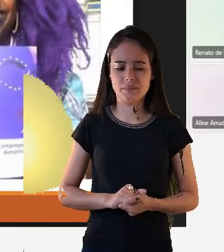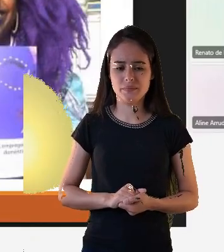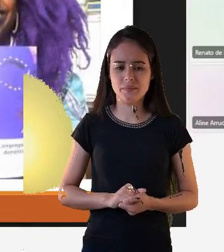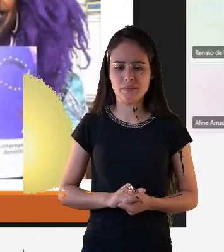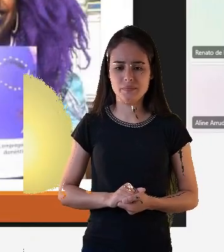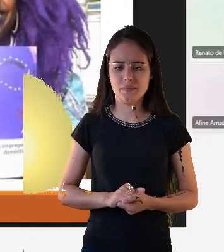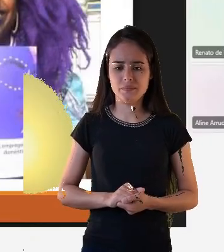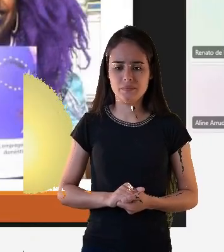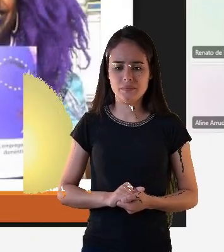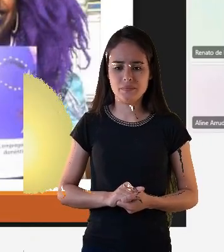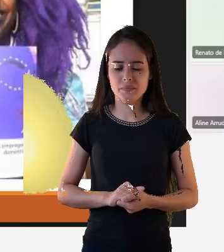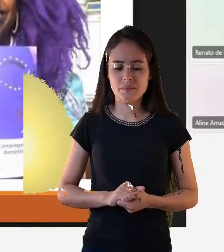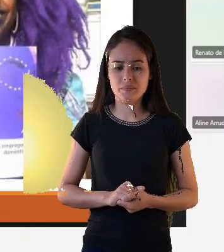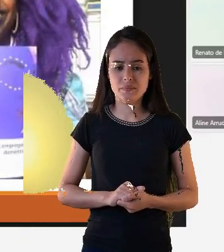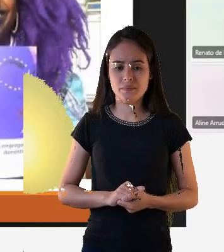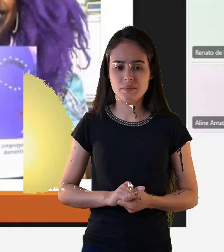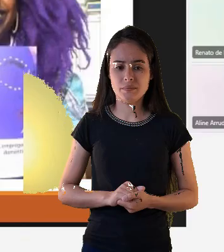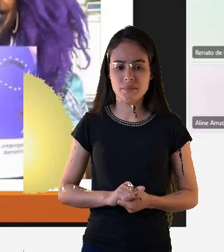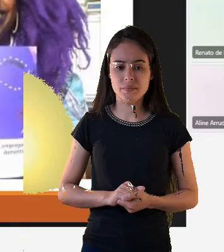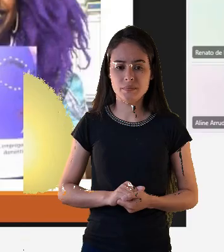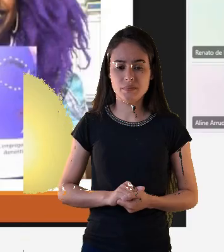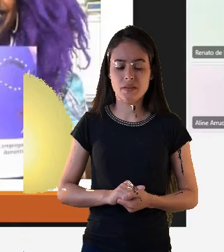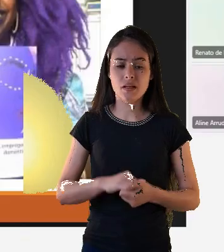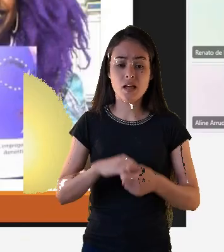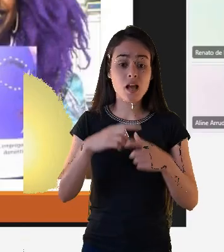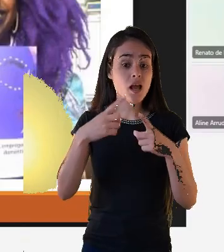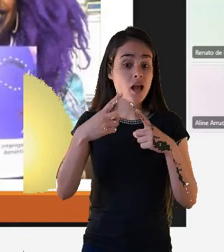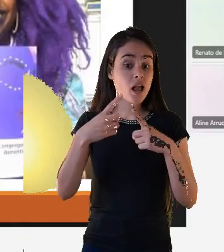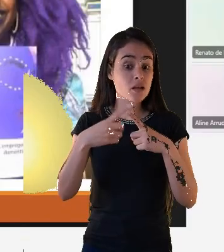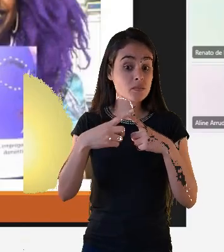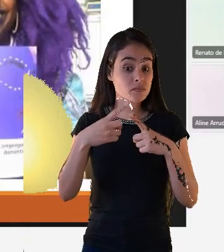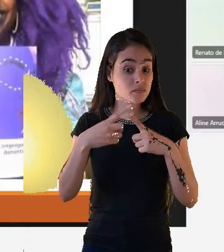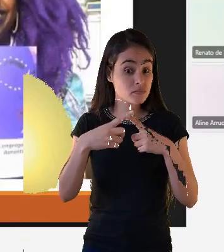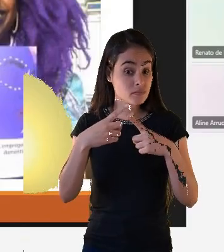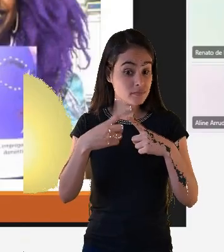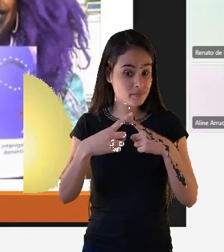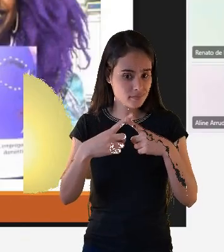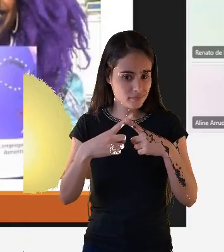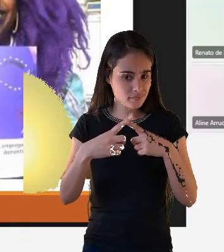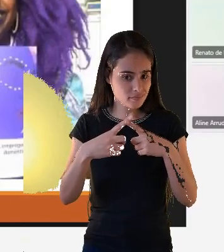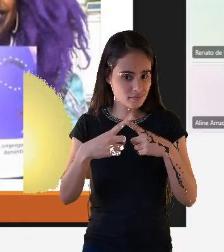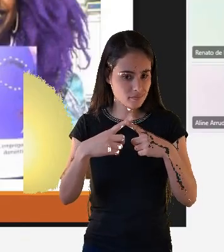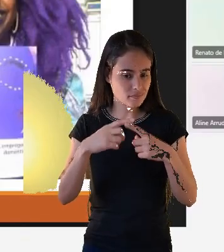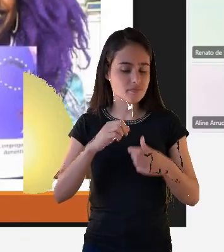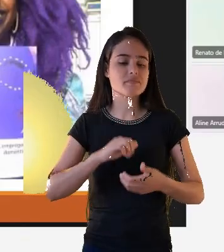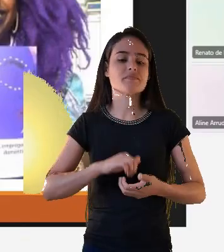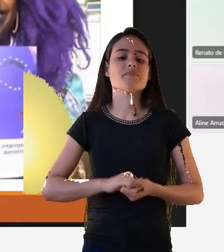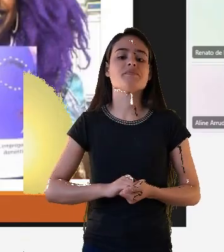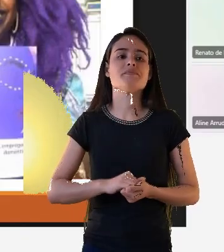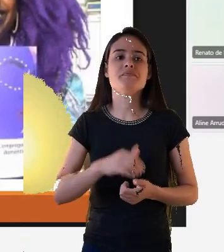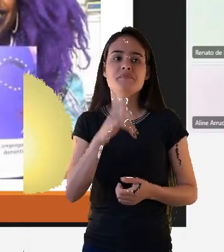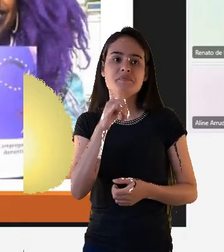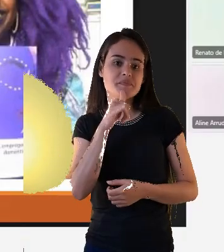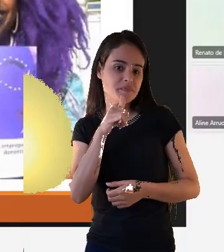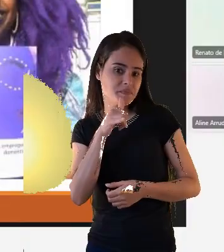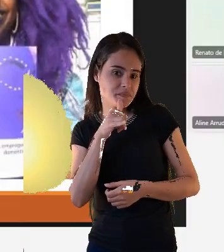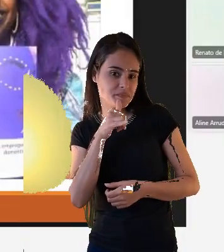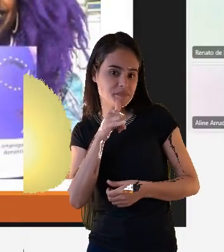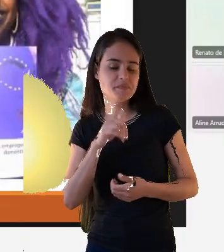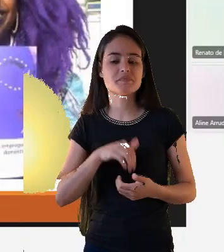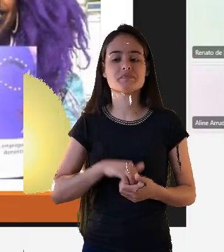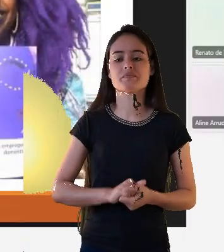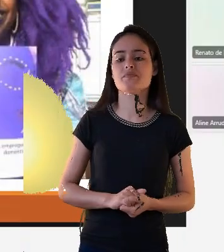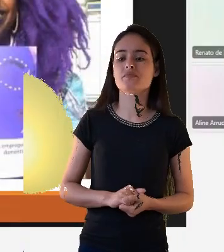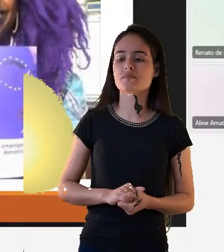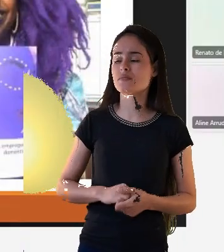não conseguem mudar a realidade, não só porque falta vaga na universidade. Por